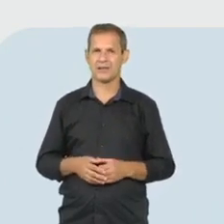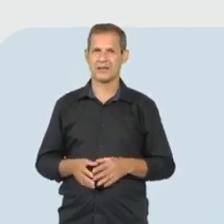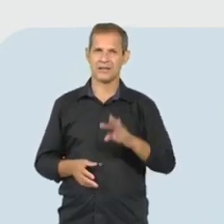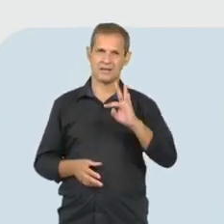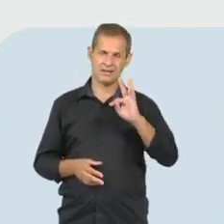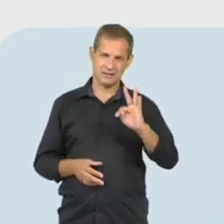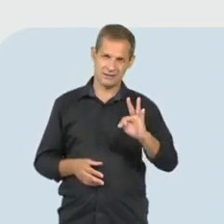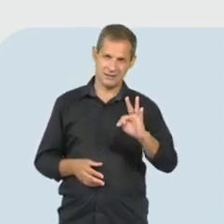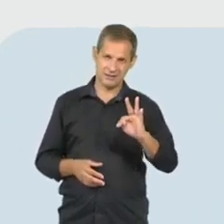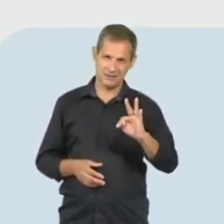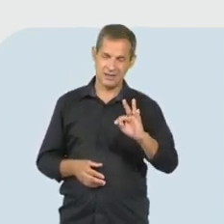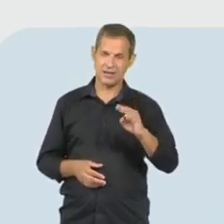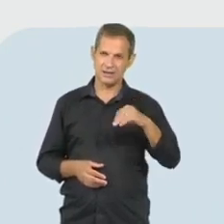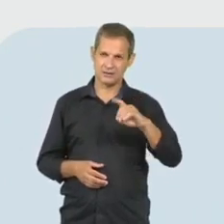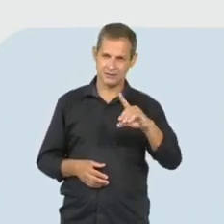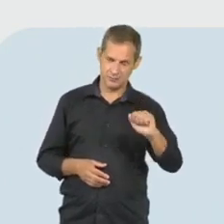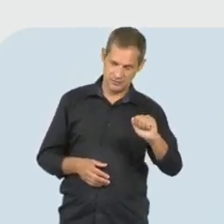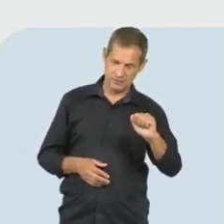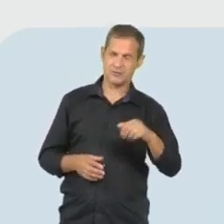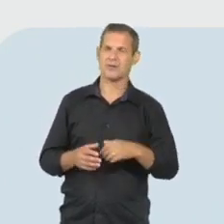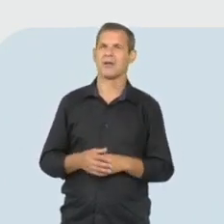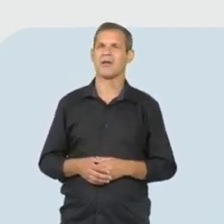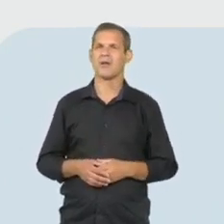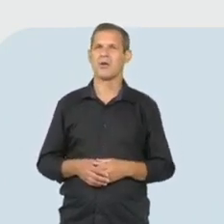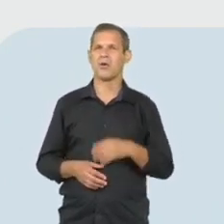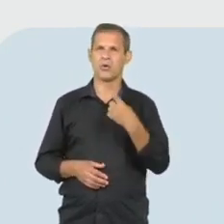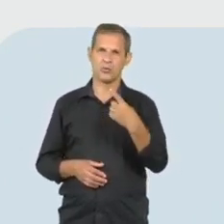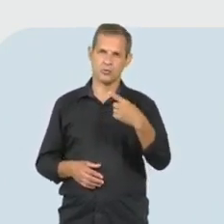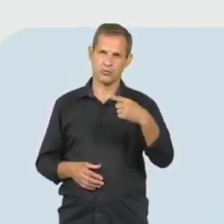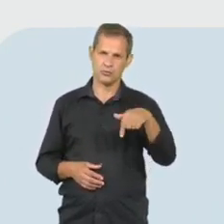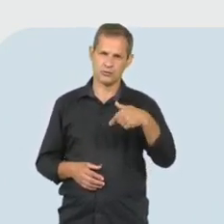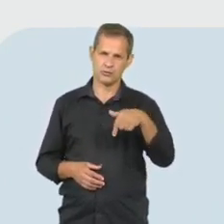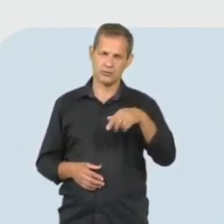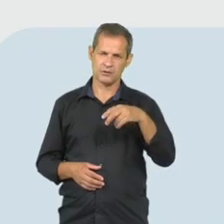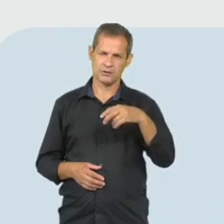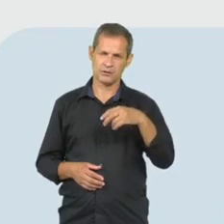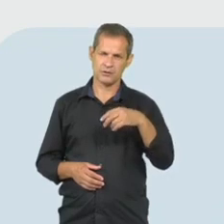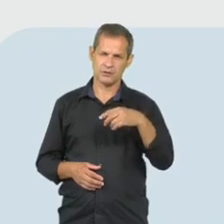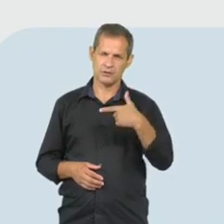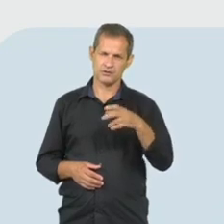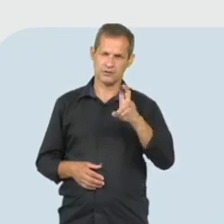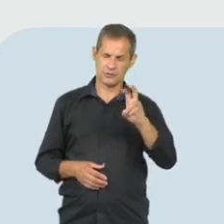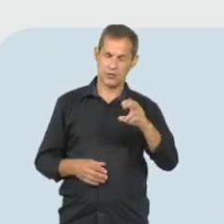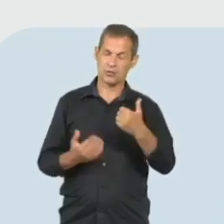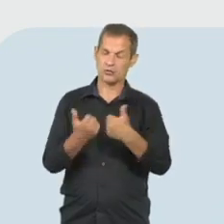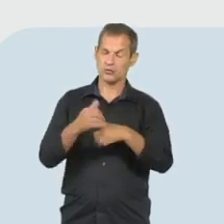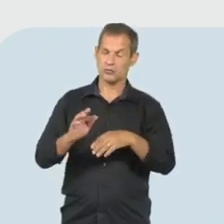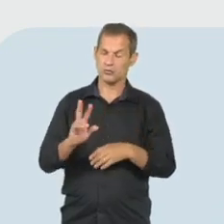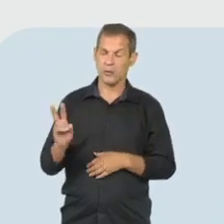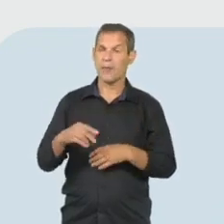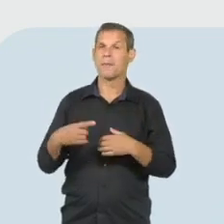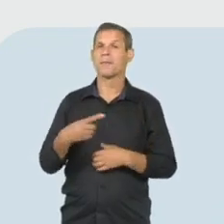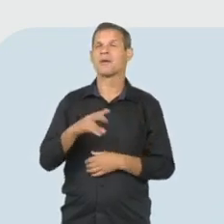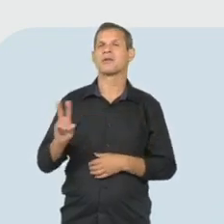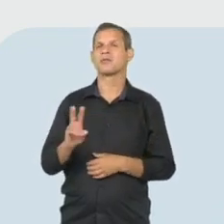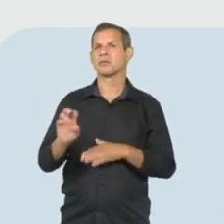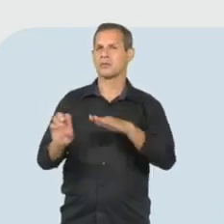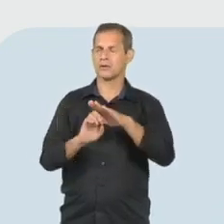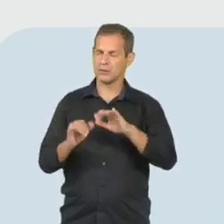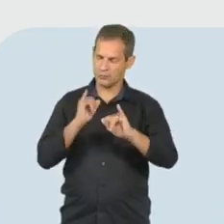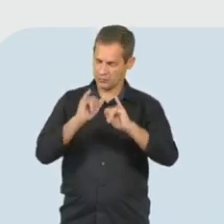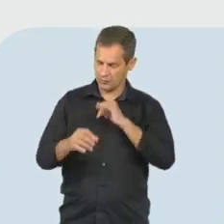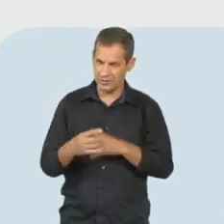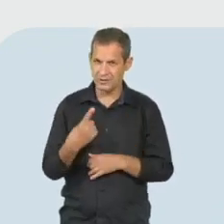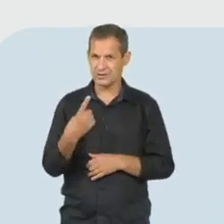aqui. Então, vai ser a média, 172,85, eu só estou substituindo o valor, menos o valor que a empresa passou lá, que